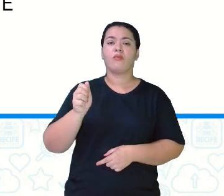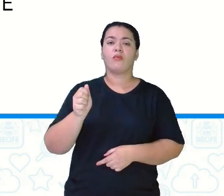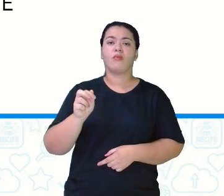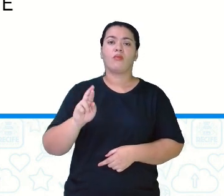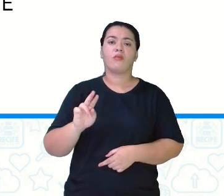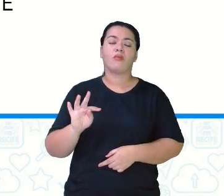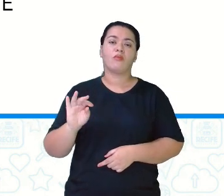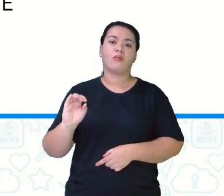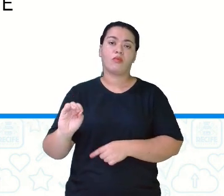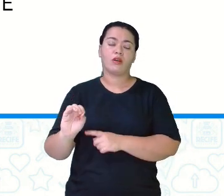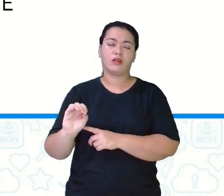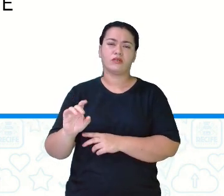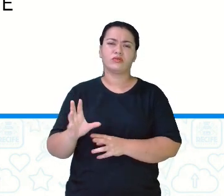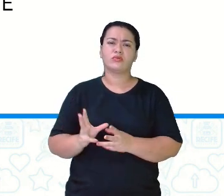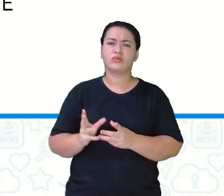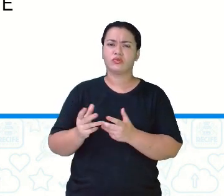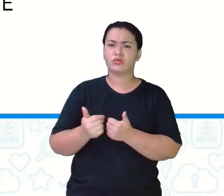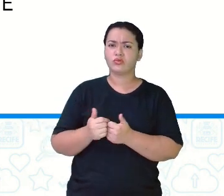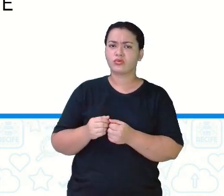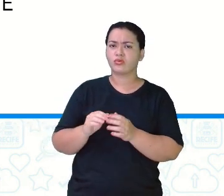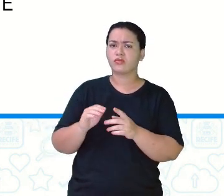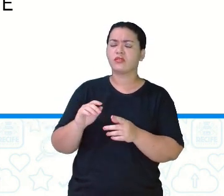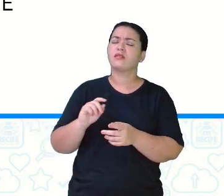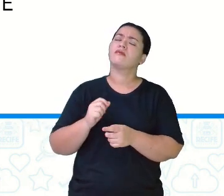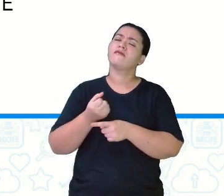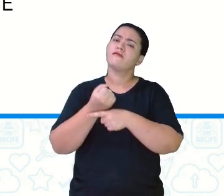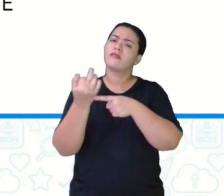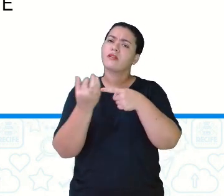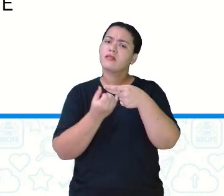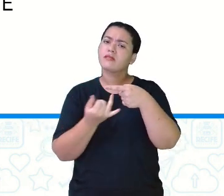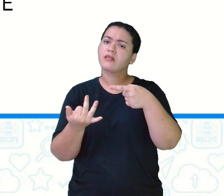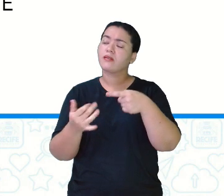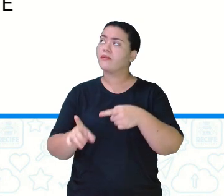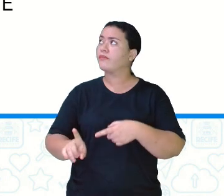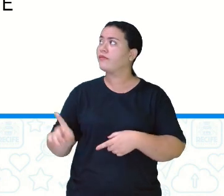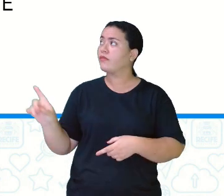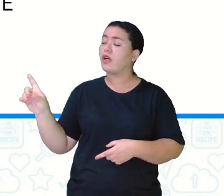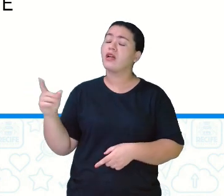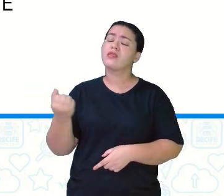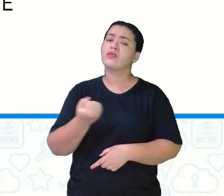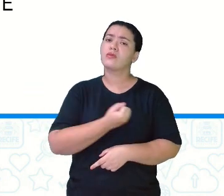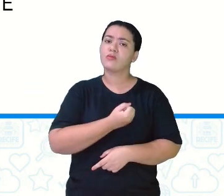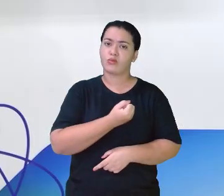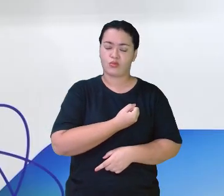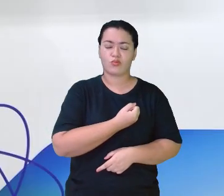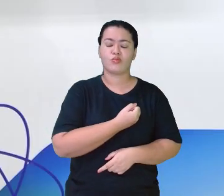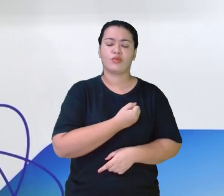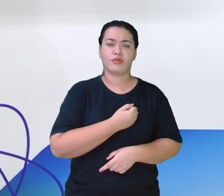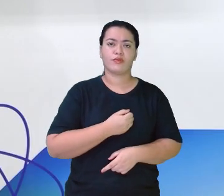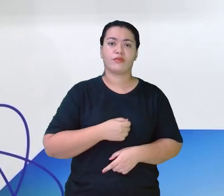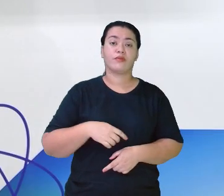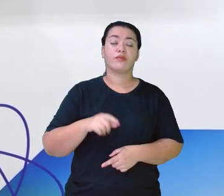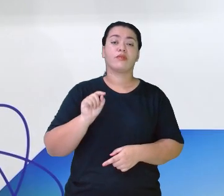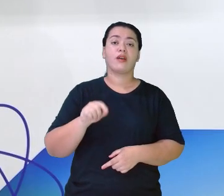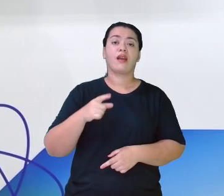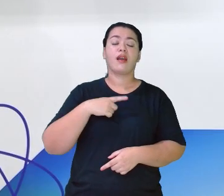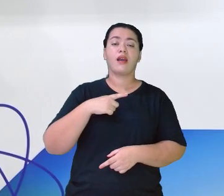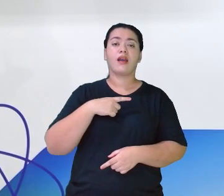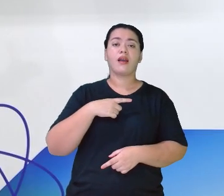esses números que eu marquei para vocês são números fracionários, são números aí,